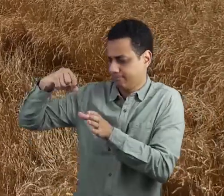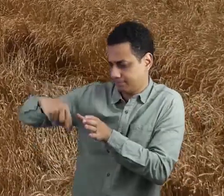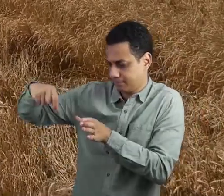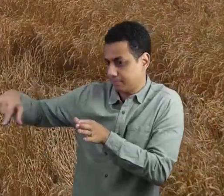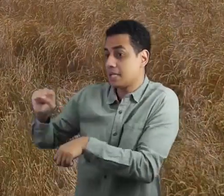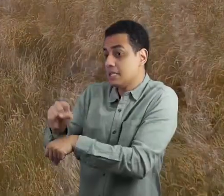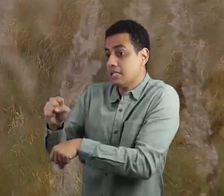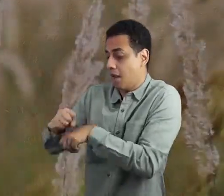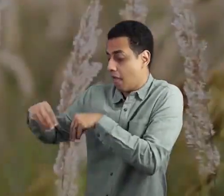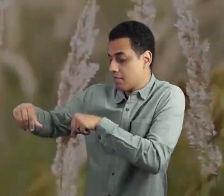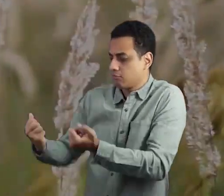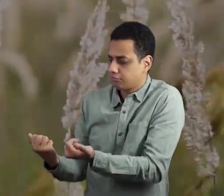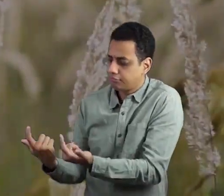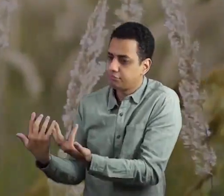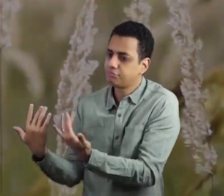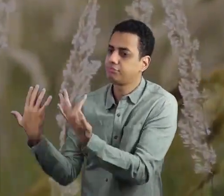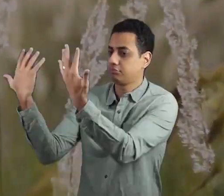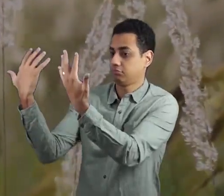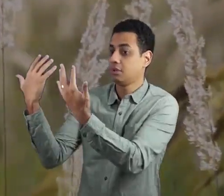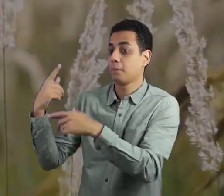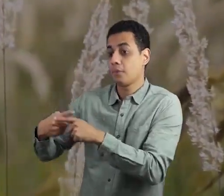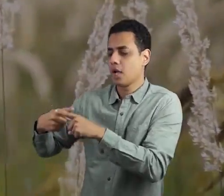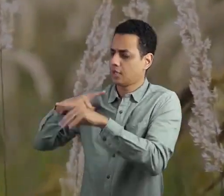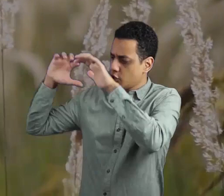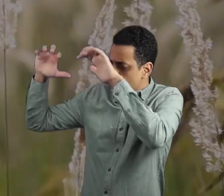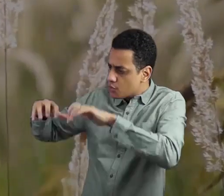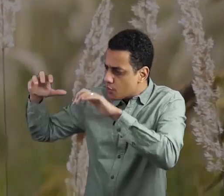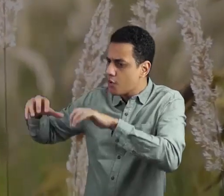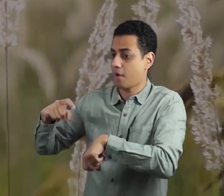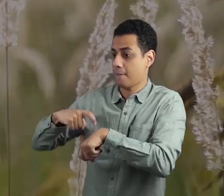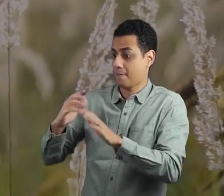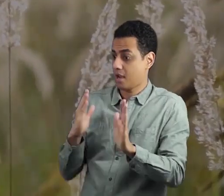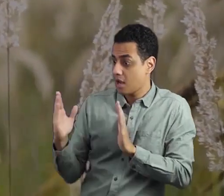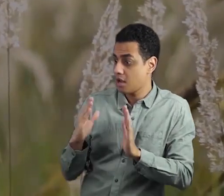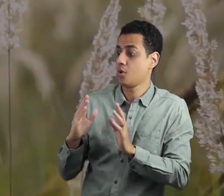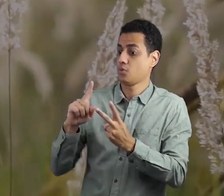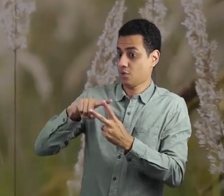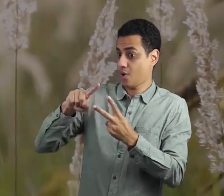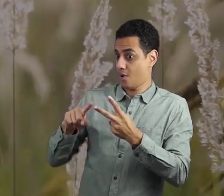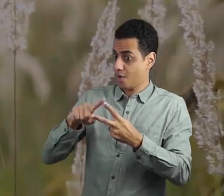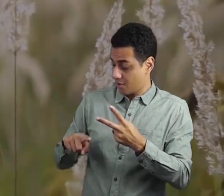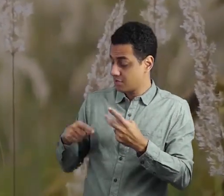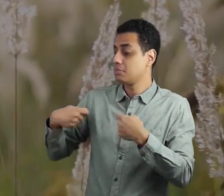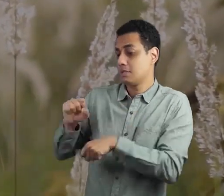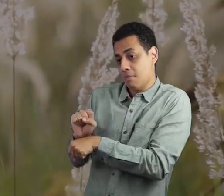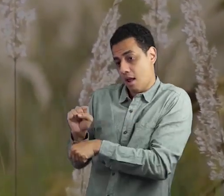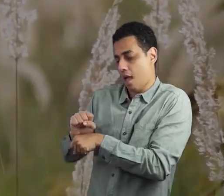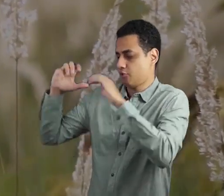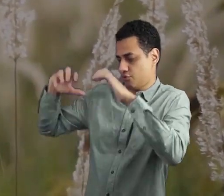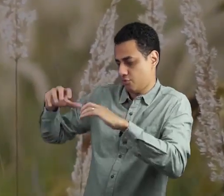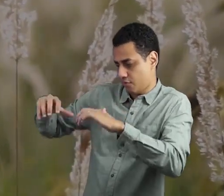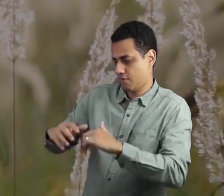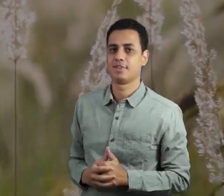essas duas chuvas. A primeira chuva, que era temporã, e a segunda chuva, a primeira era lá em outubro, novembro, era o tempo ideal